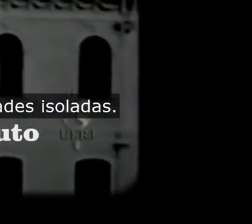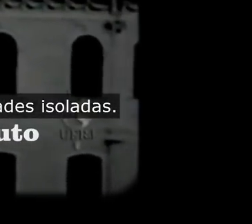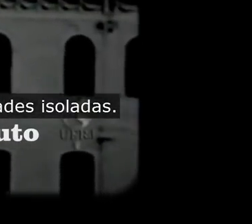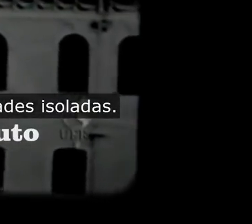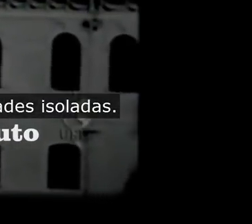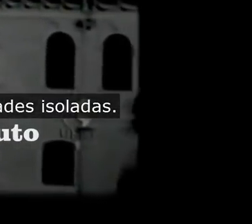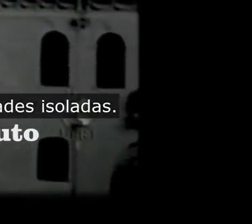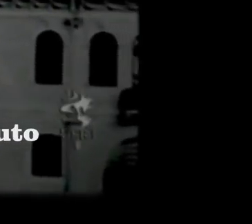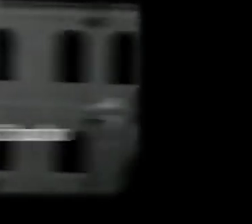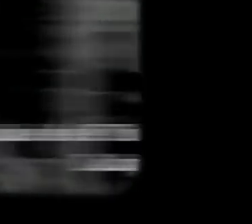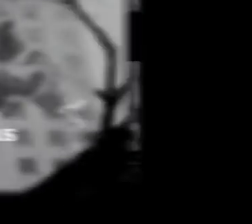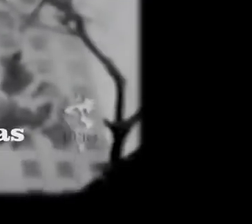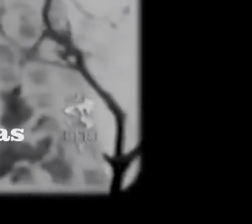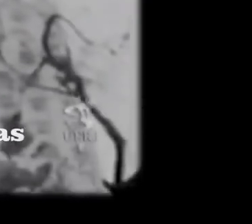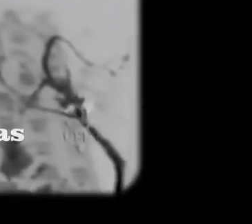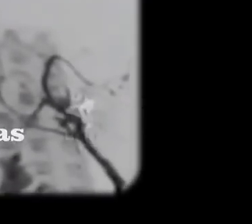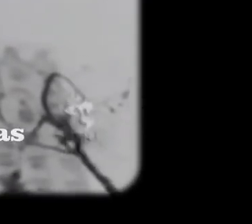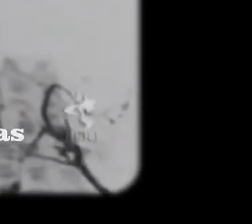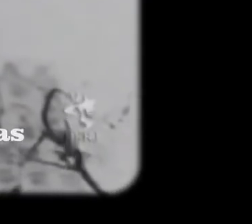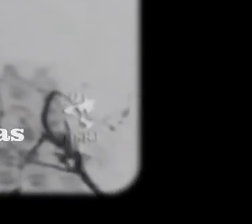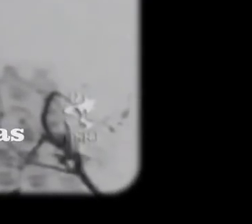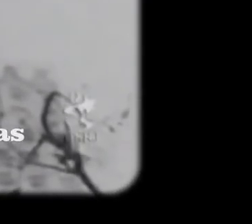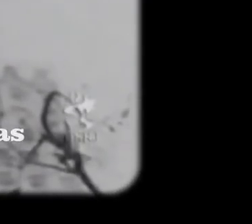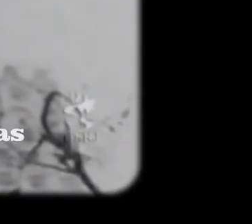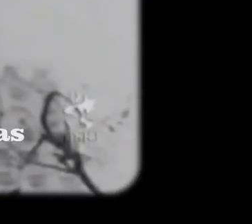4 faculdades isoladas.